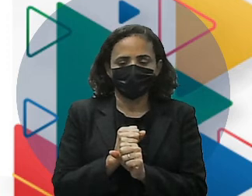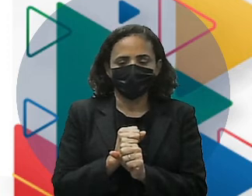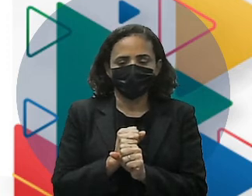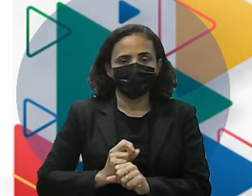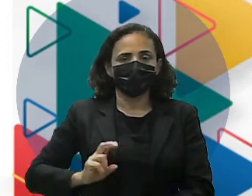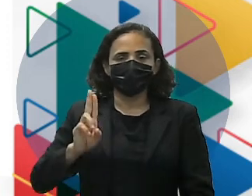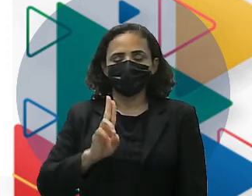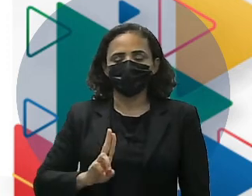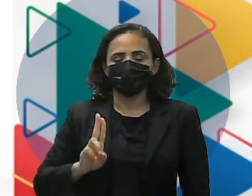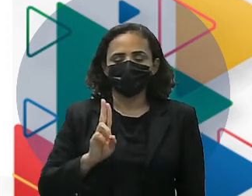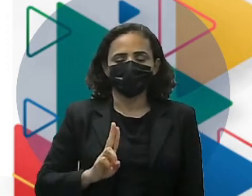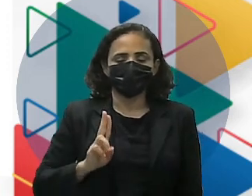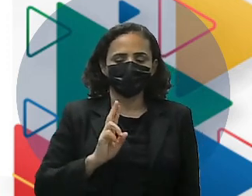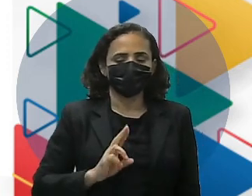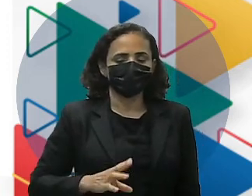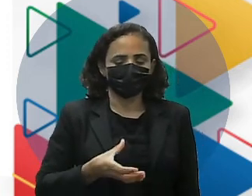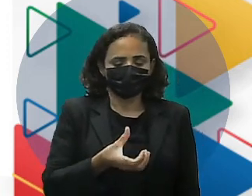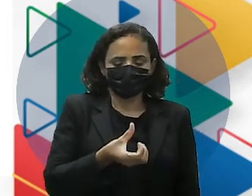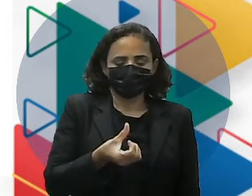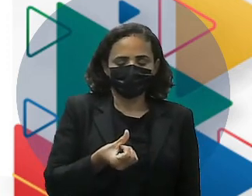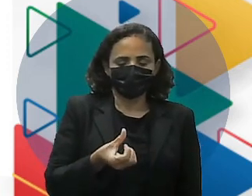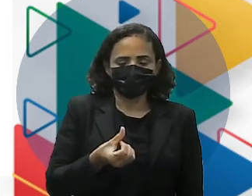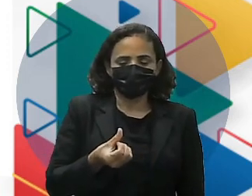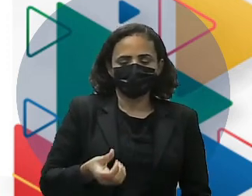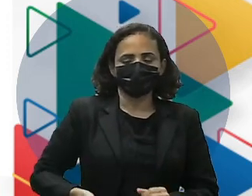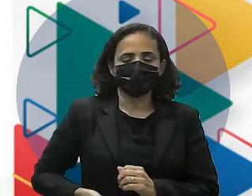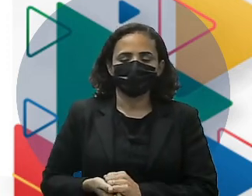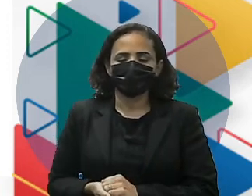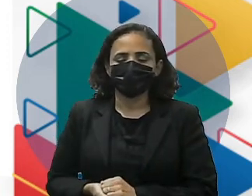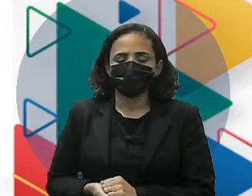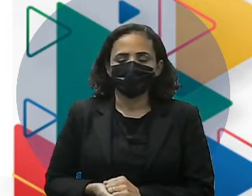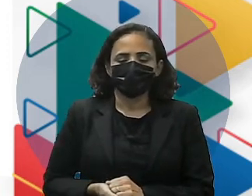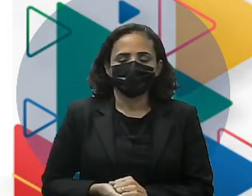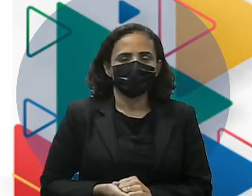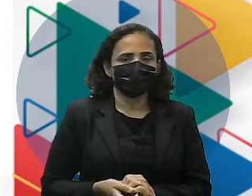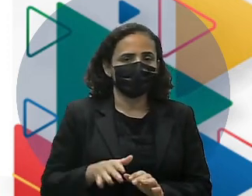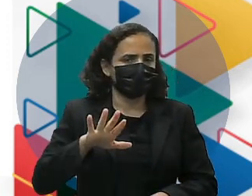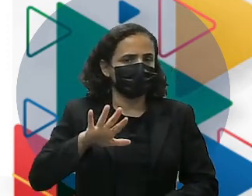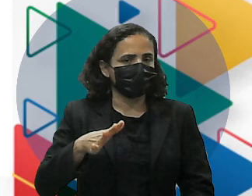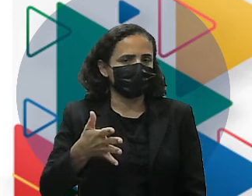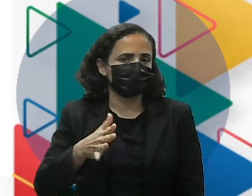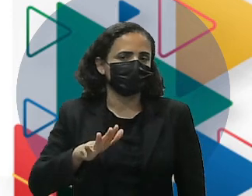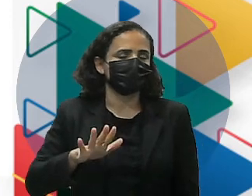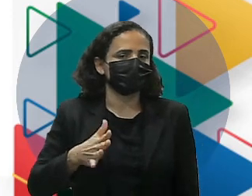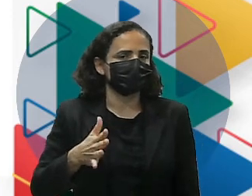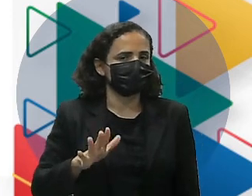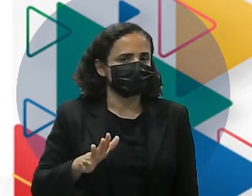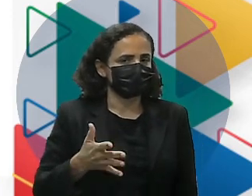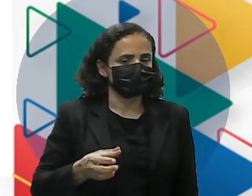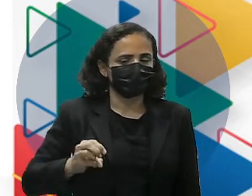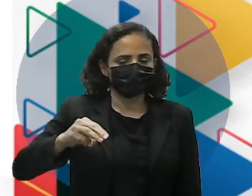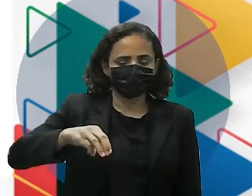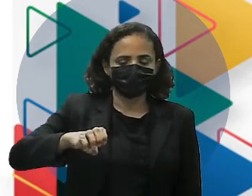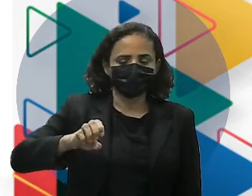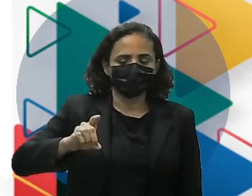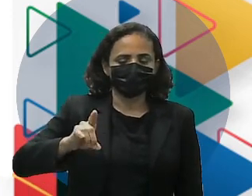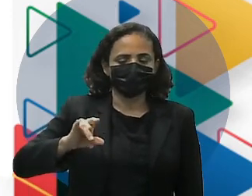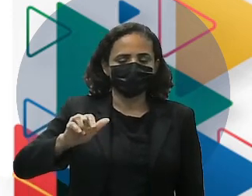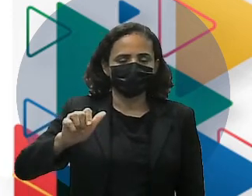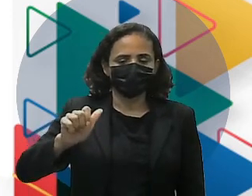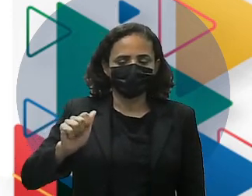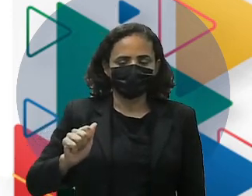eu vou dividir por 6. Isso traz para mim a média, beleza? Então, a média vai